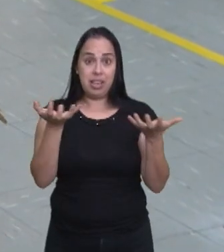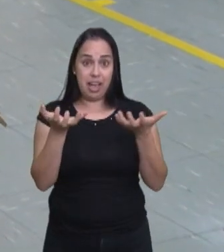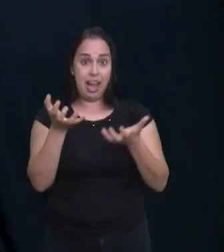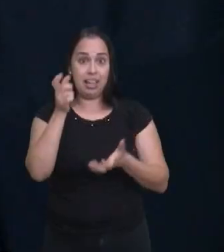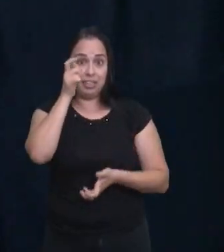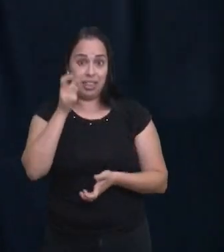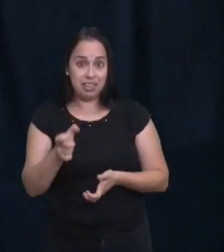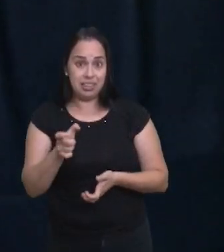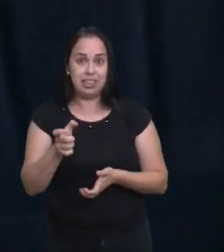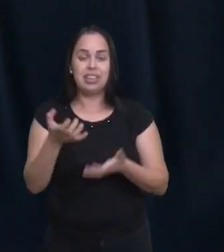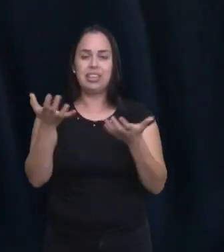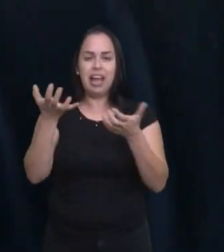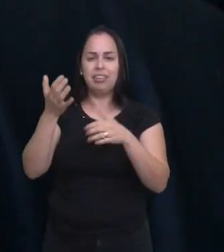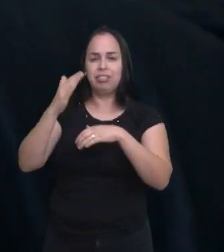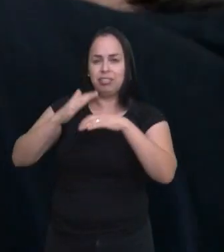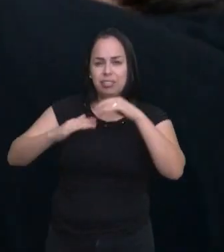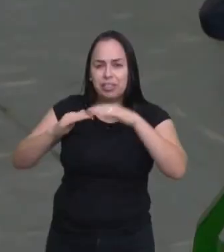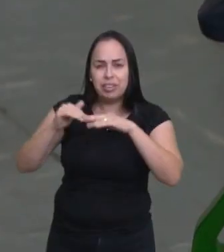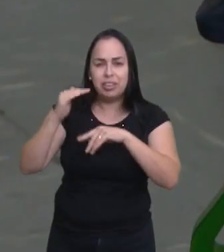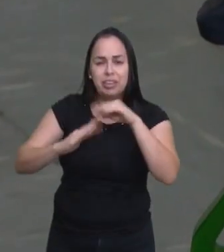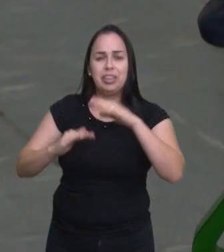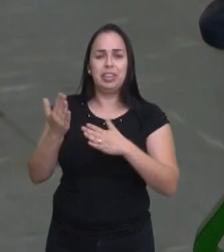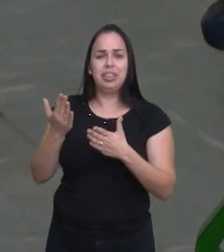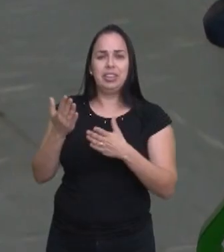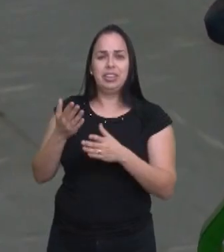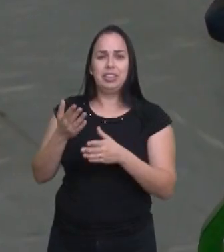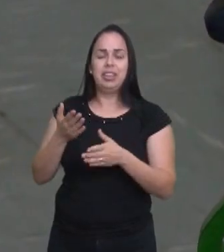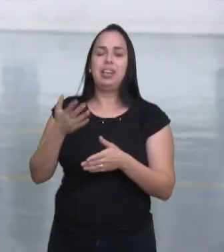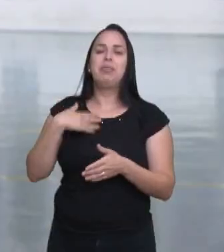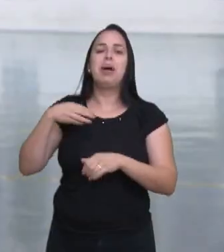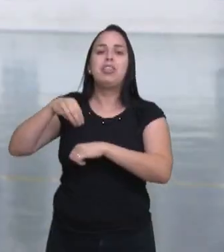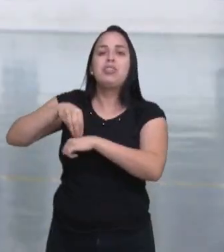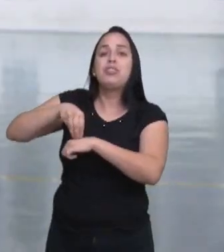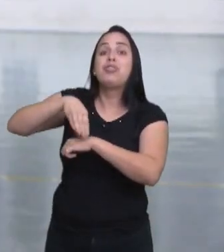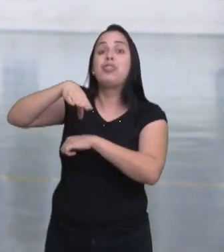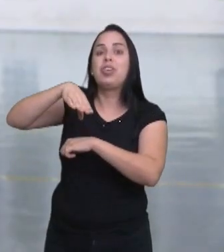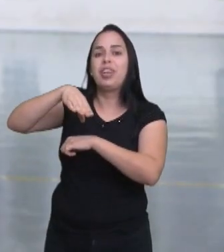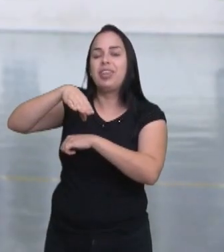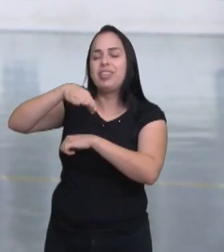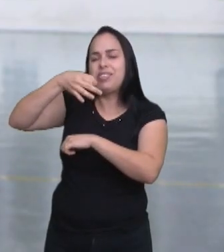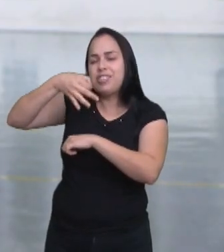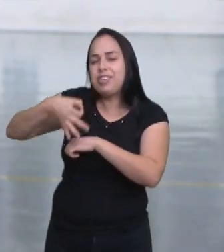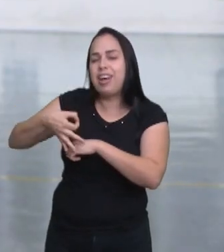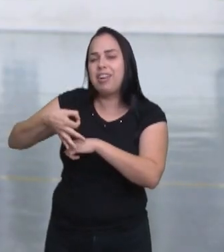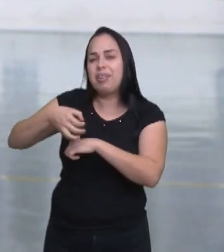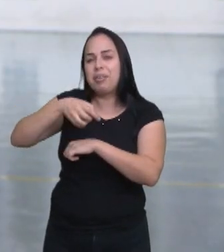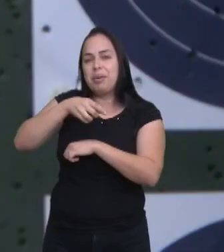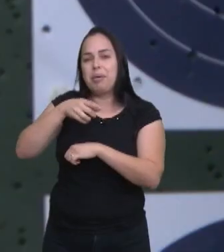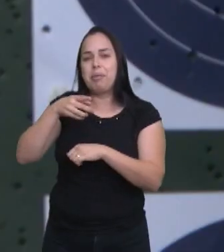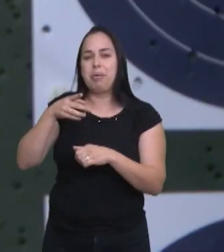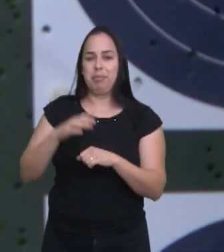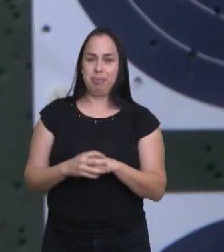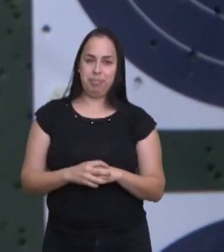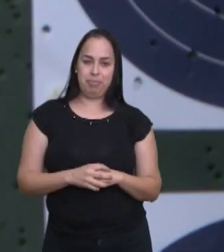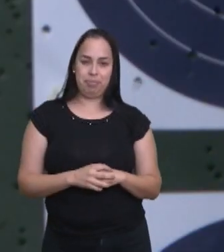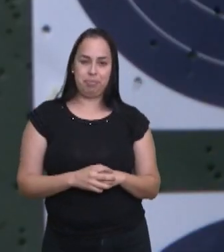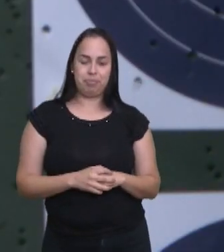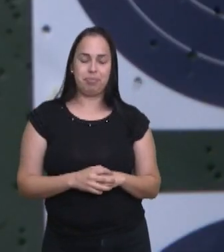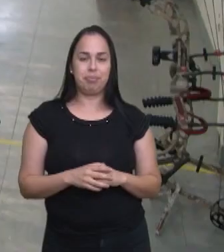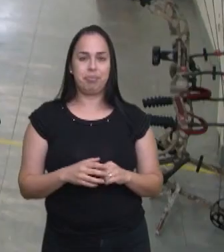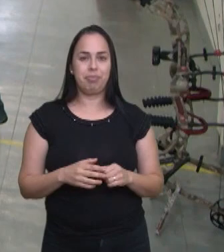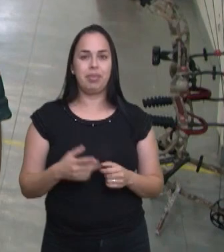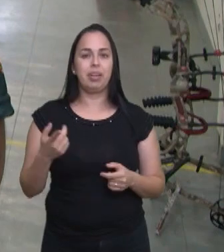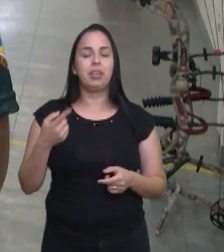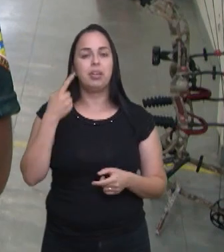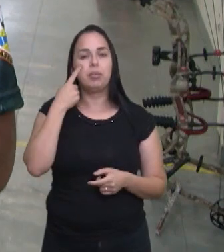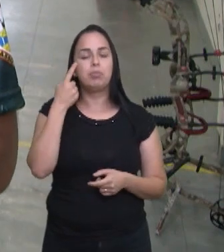se interessou e quer testar suas habilidades com o arco e a flecha, aí vai algumas dicas certeiras para não errar o alvo.